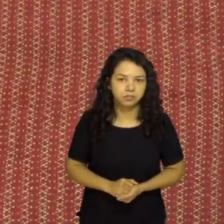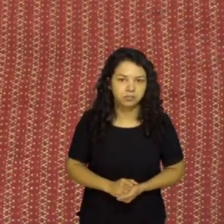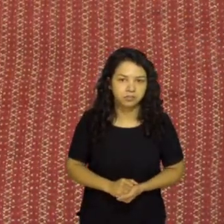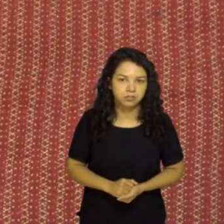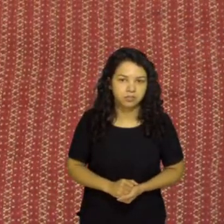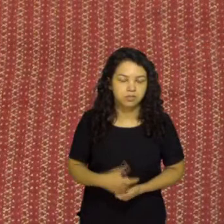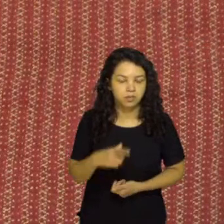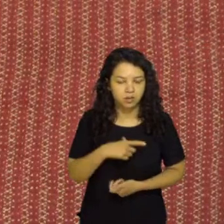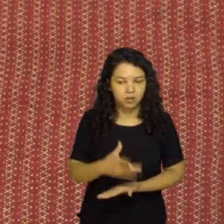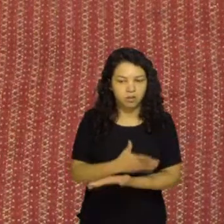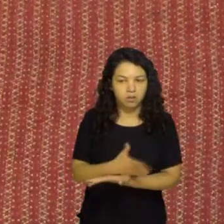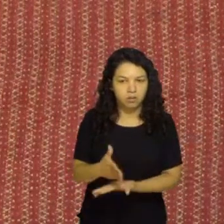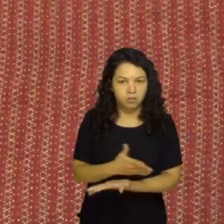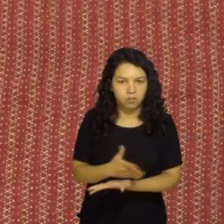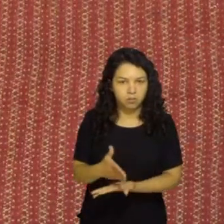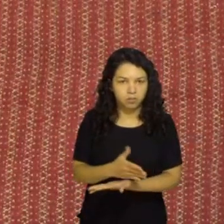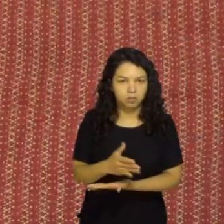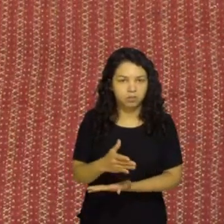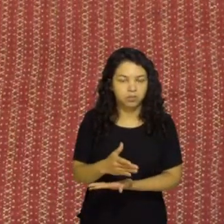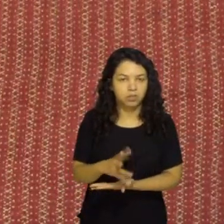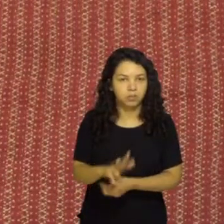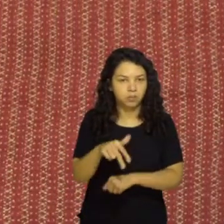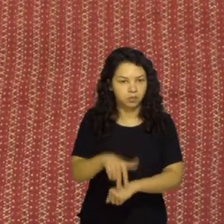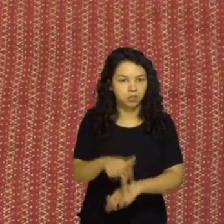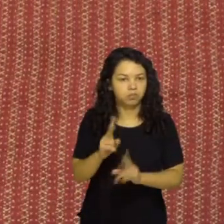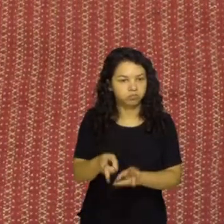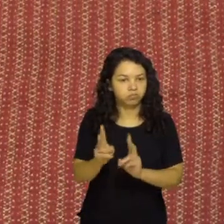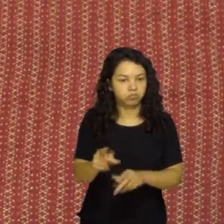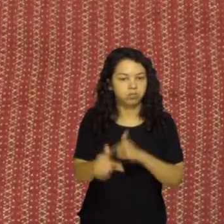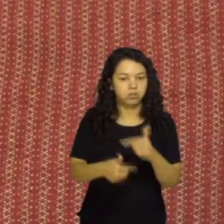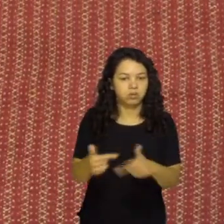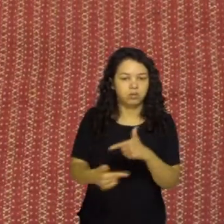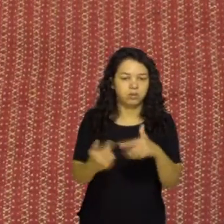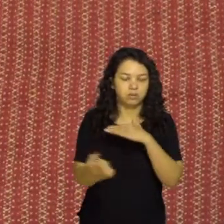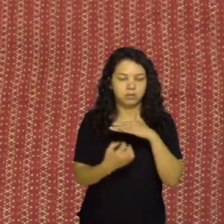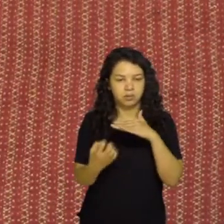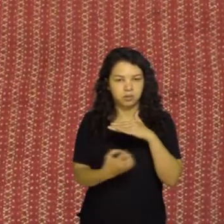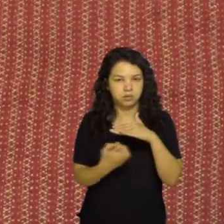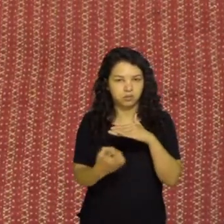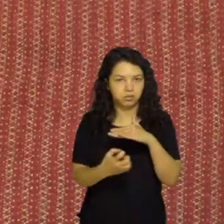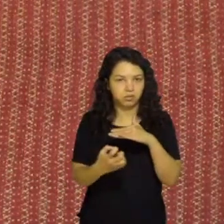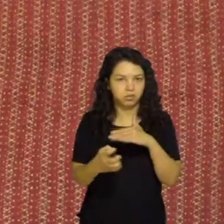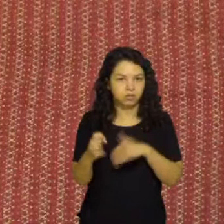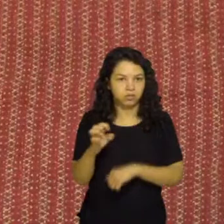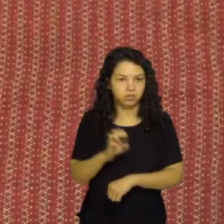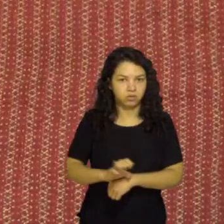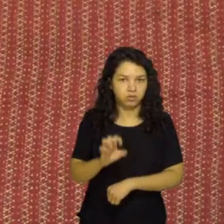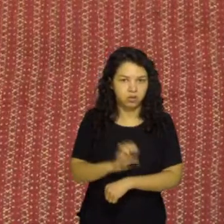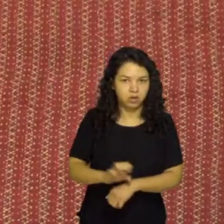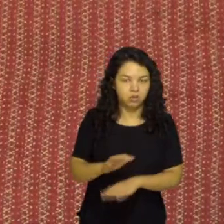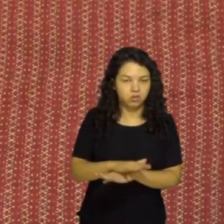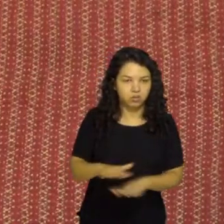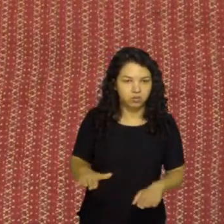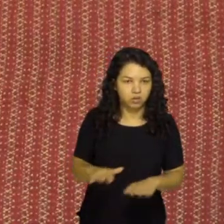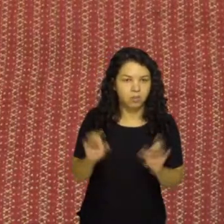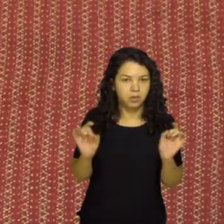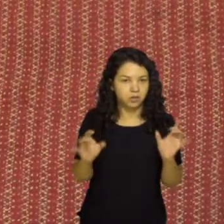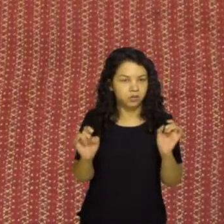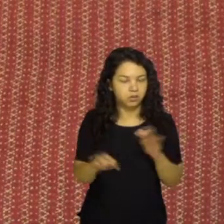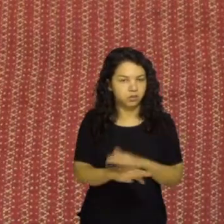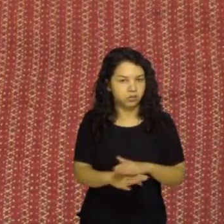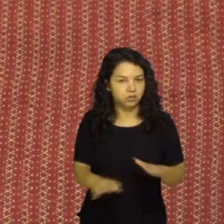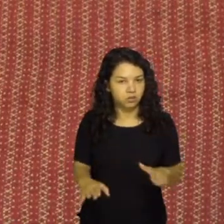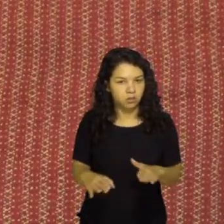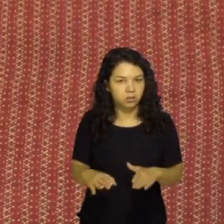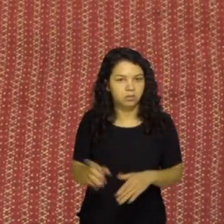alguns deles permaneceram trabalhando na empresa. Então, não é só um estágio, não é só uma oportunidade de aprender,